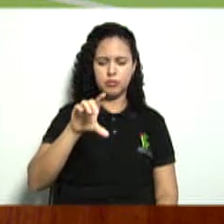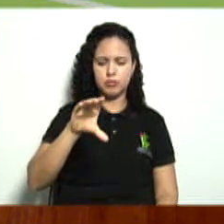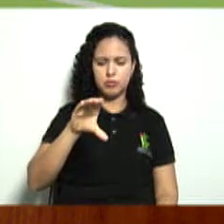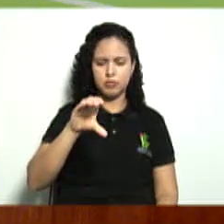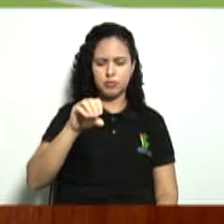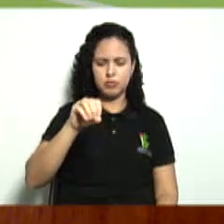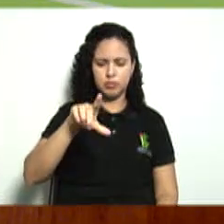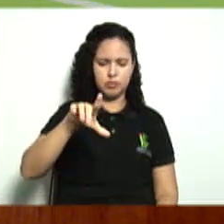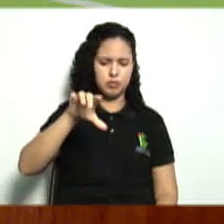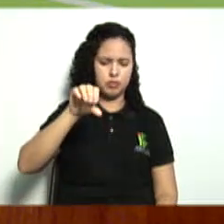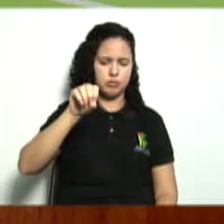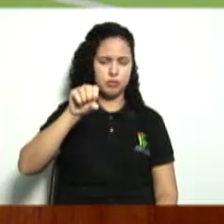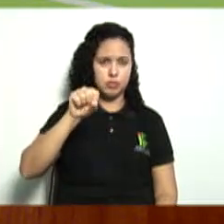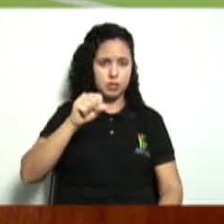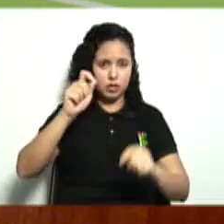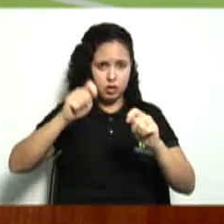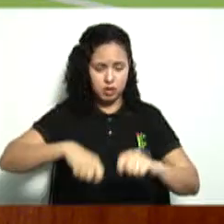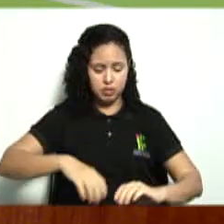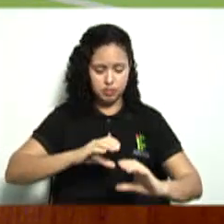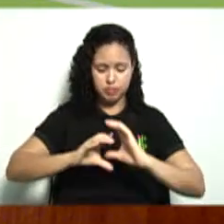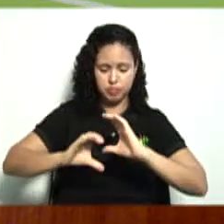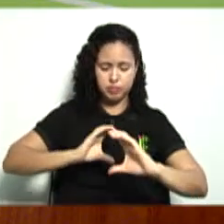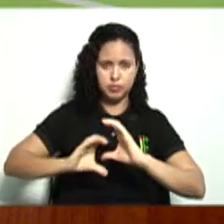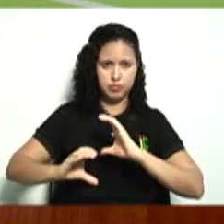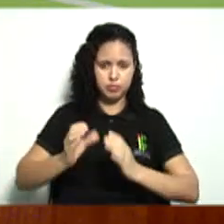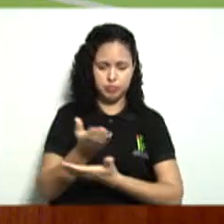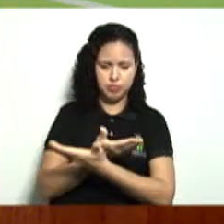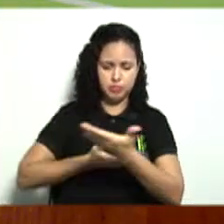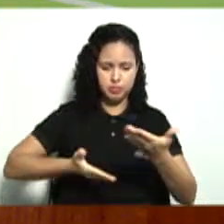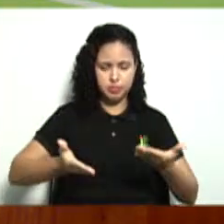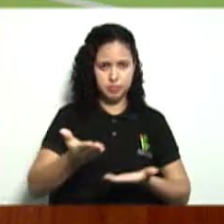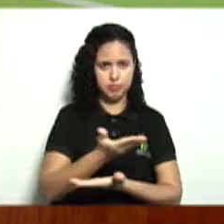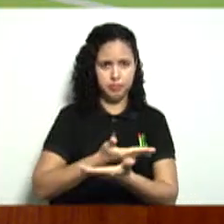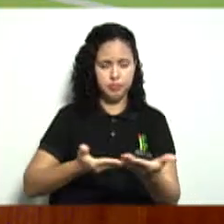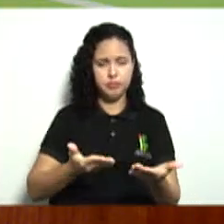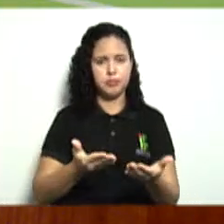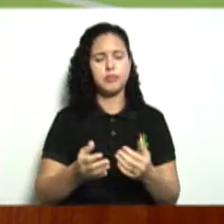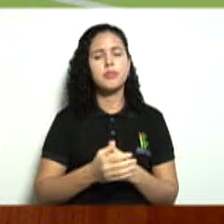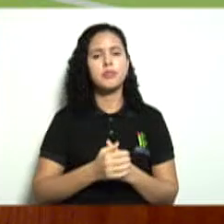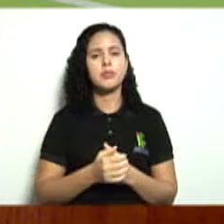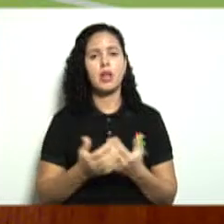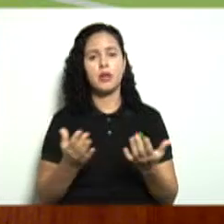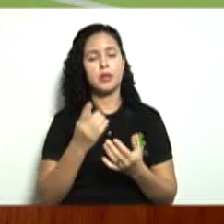nos possibilitam a comunicação entre computadores distintos. Agora vamos ver um pouco mais sobre